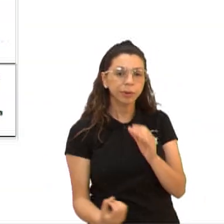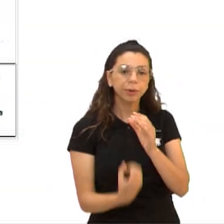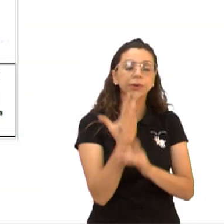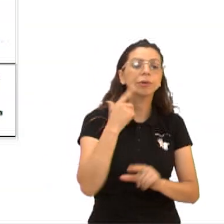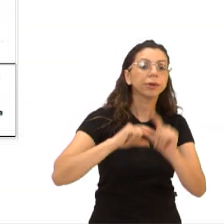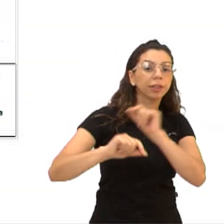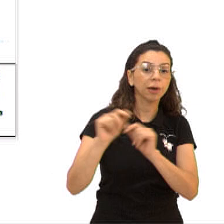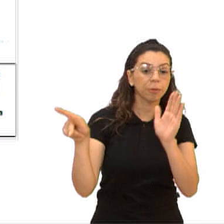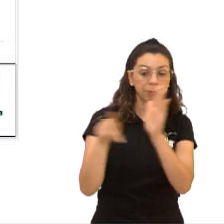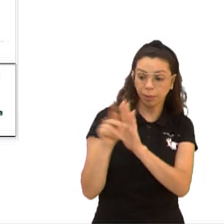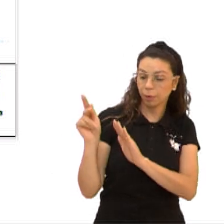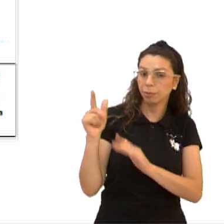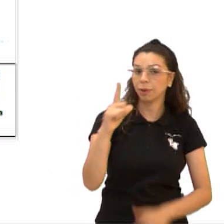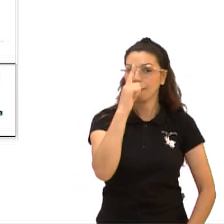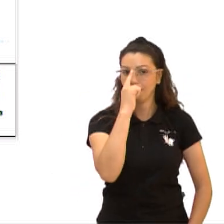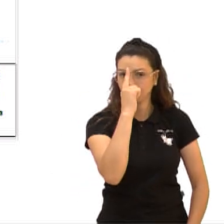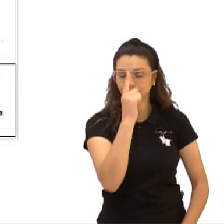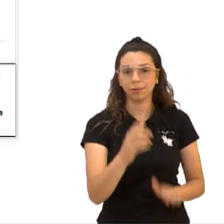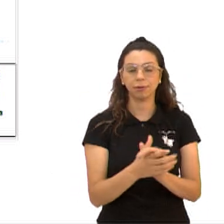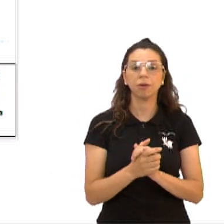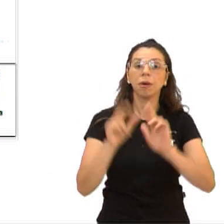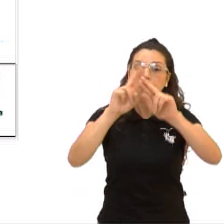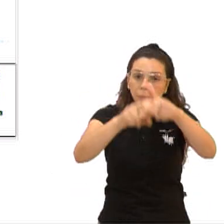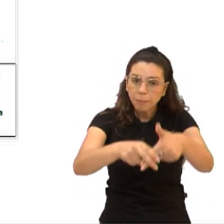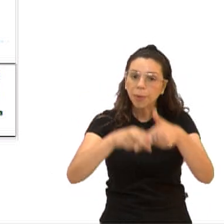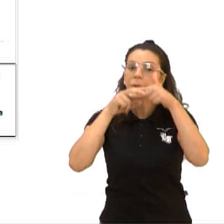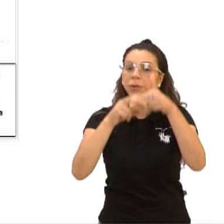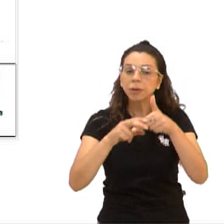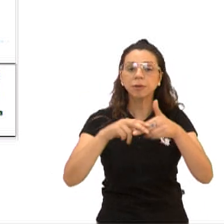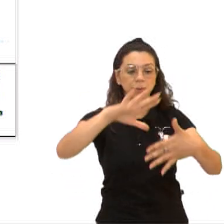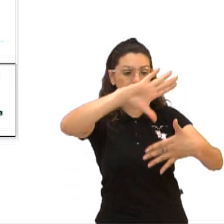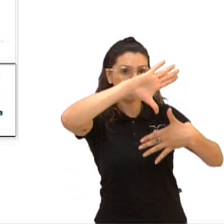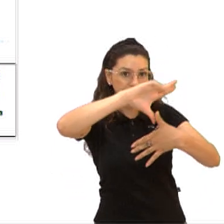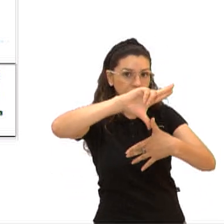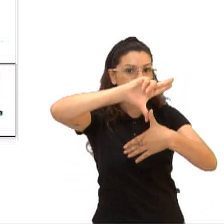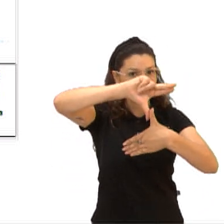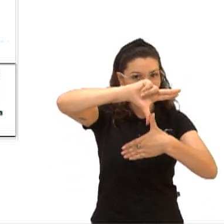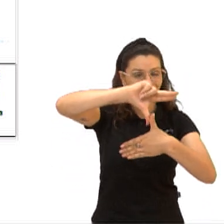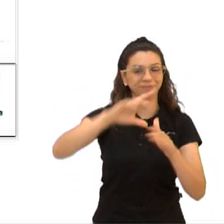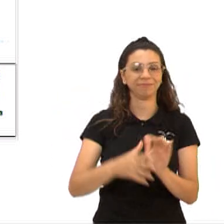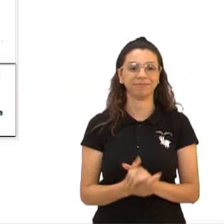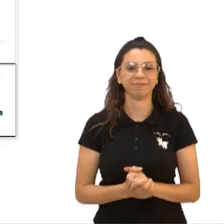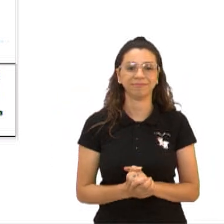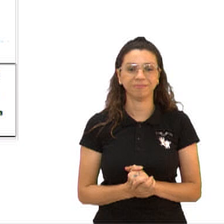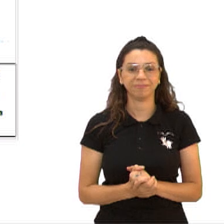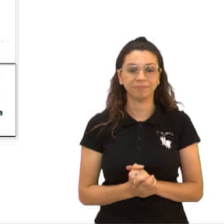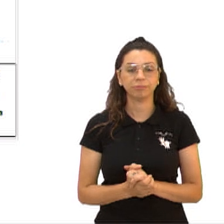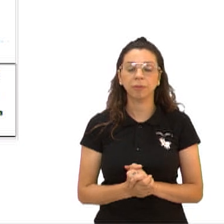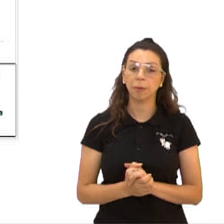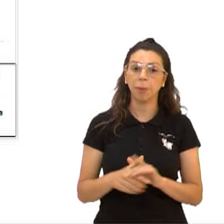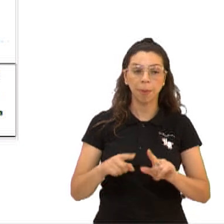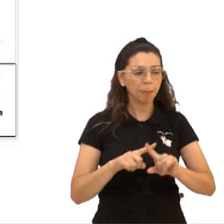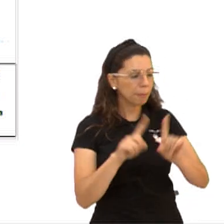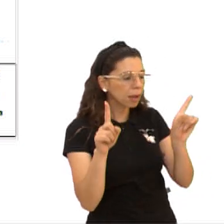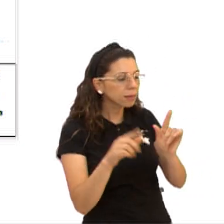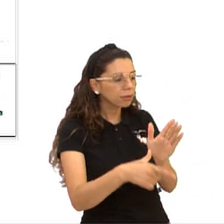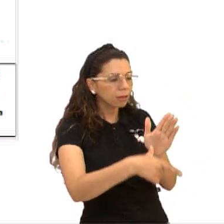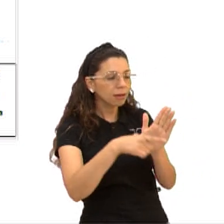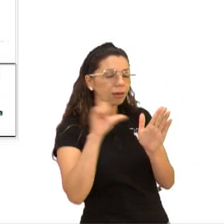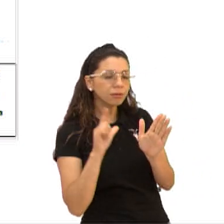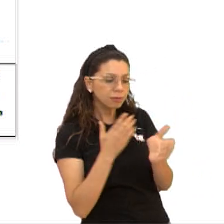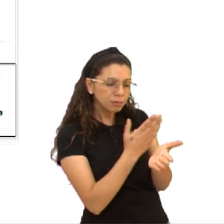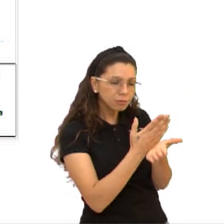no latim. Por isso, a terminologia América Latina. Professora, antes da gente continuar, olha